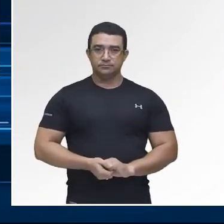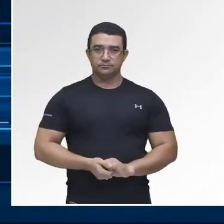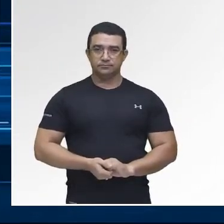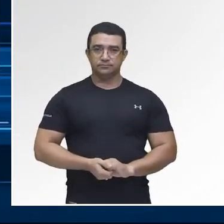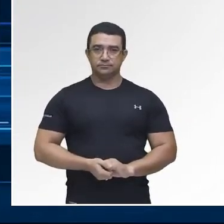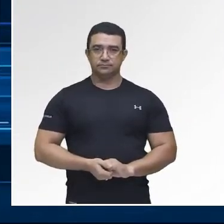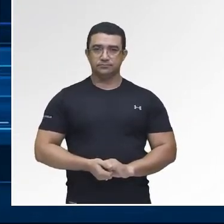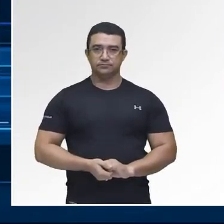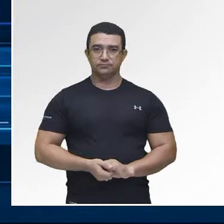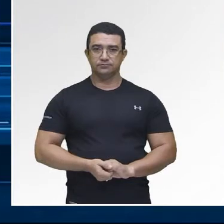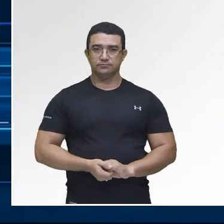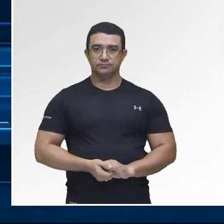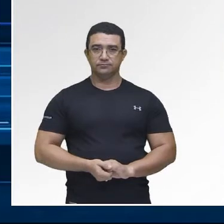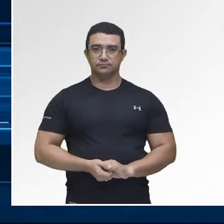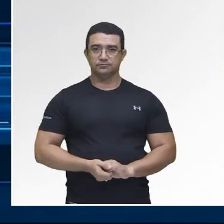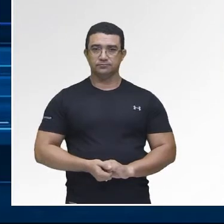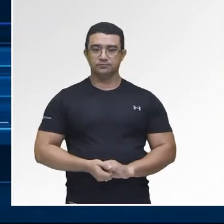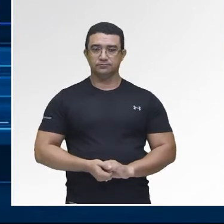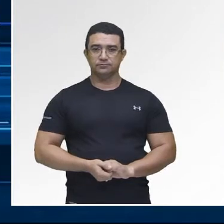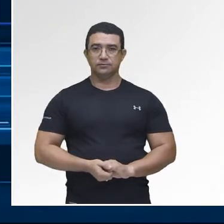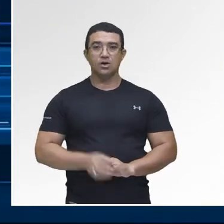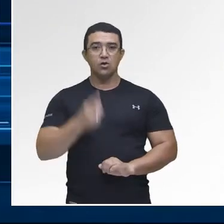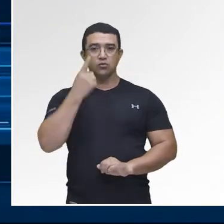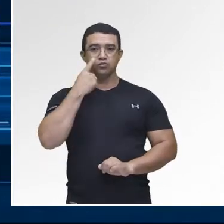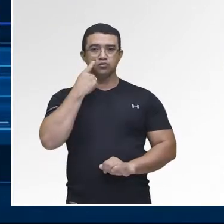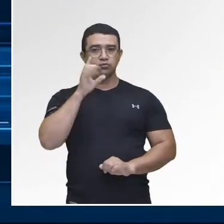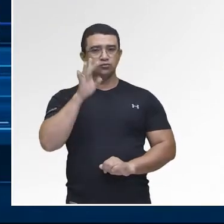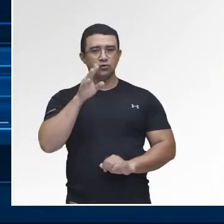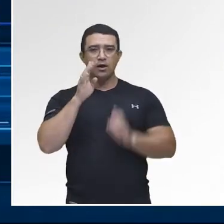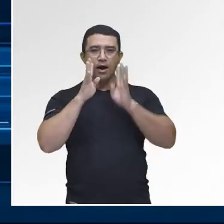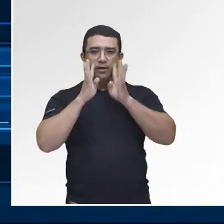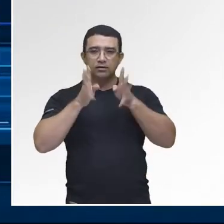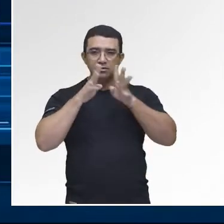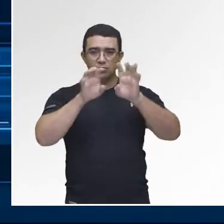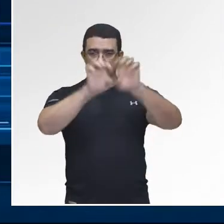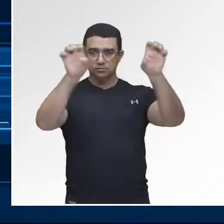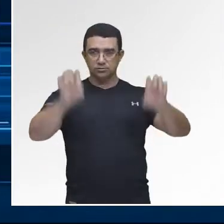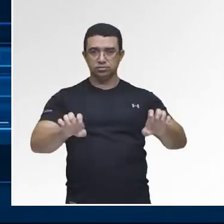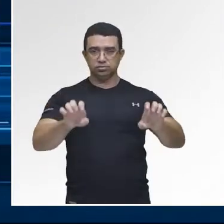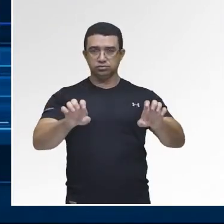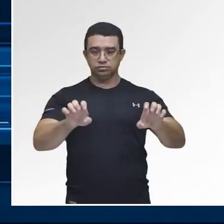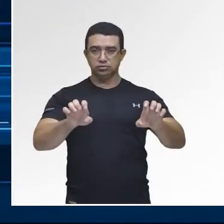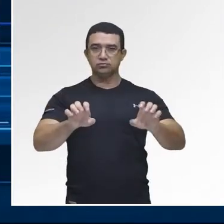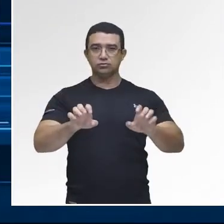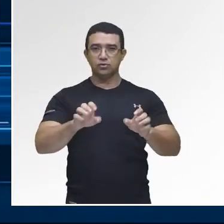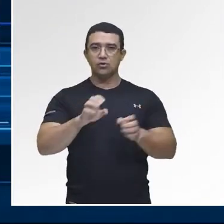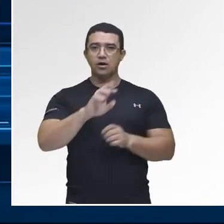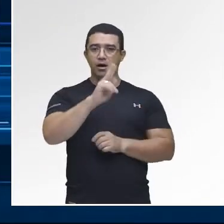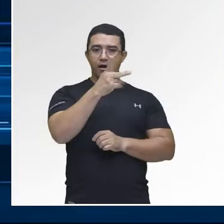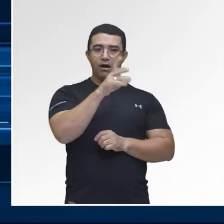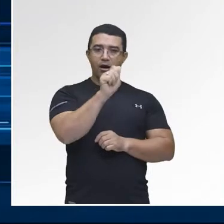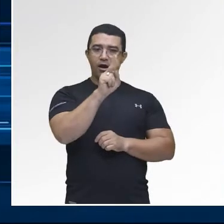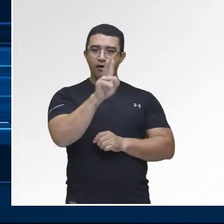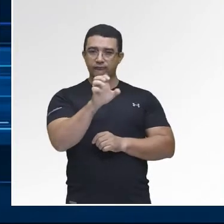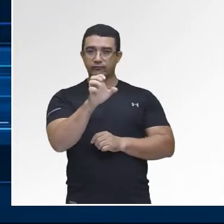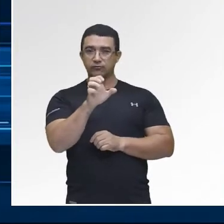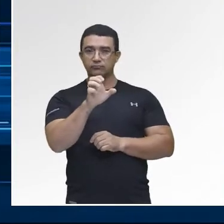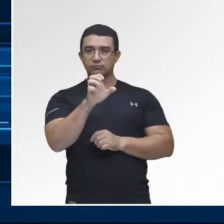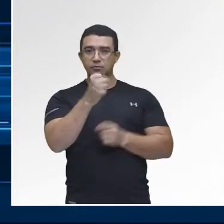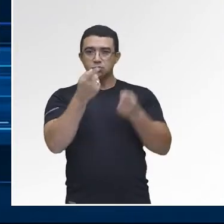ontem. Chama atenção para essa estrutura do have, então, junto com o not, mais o